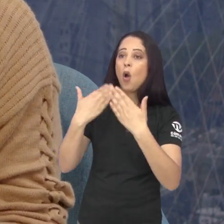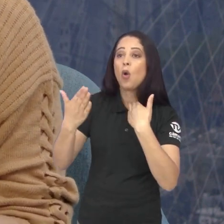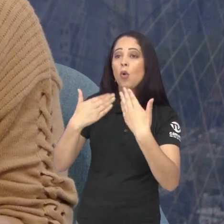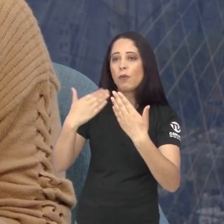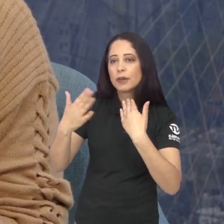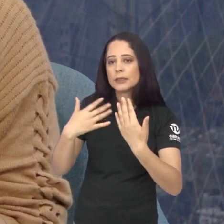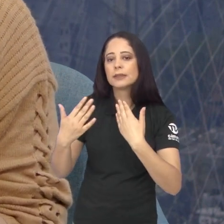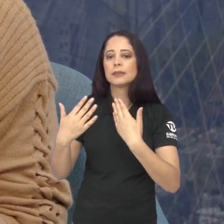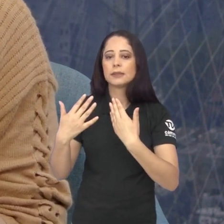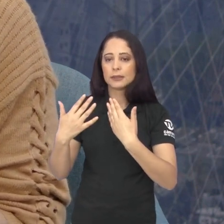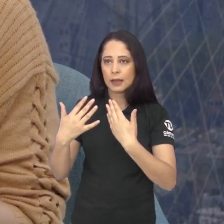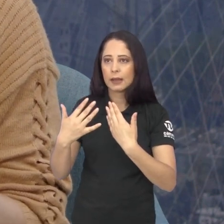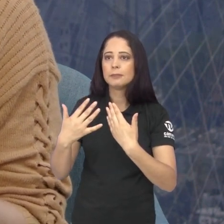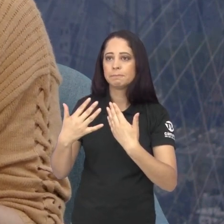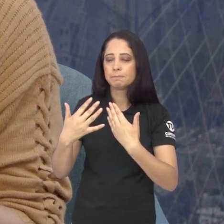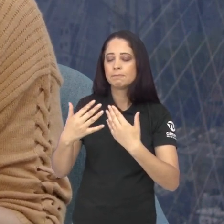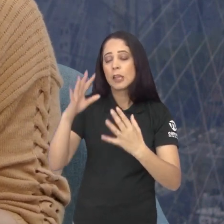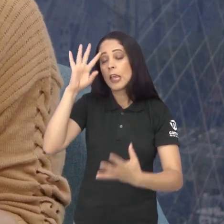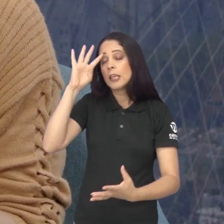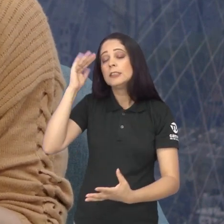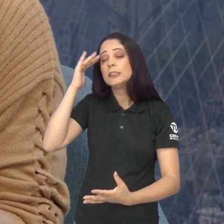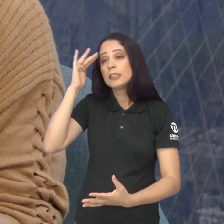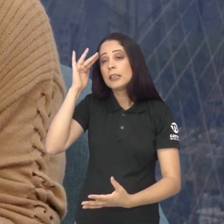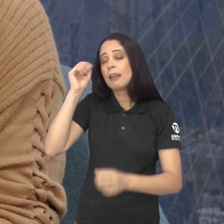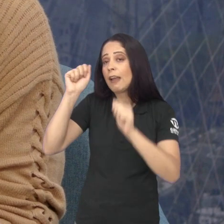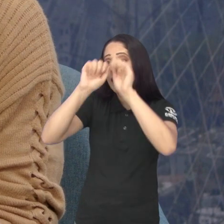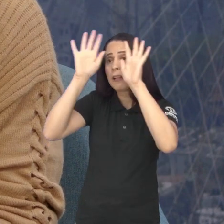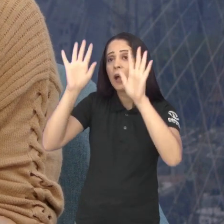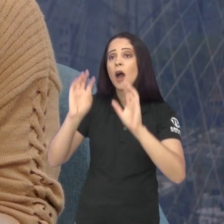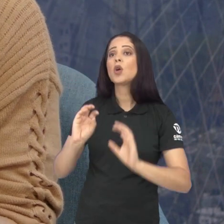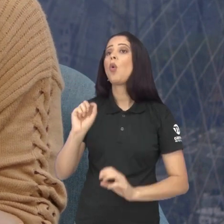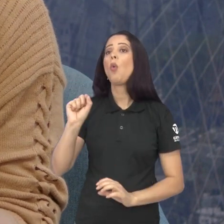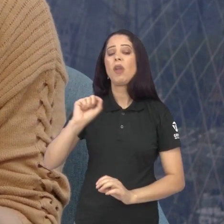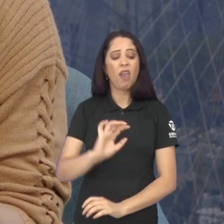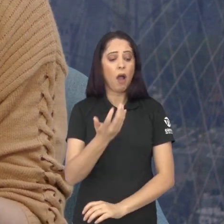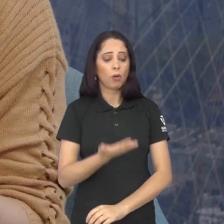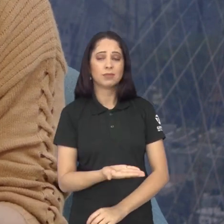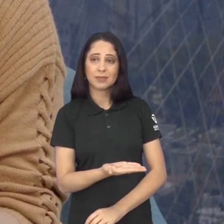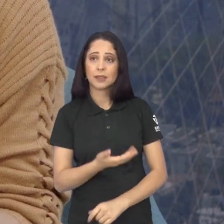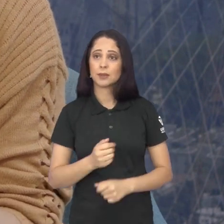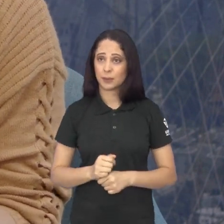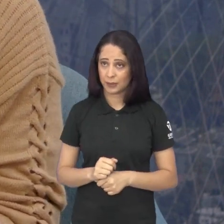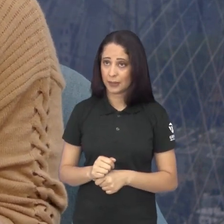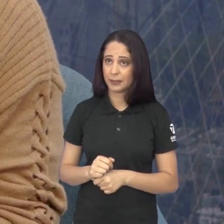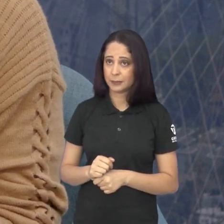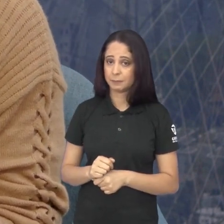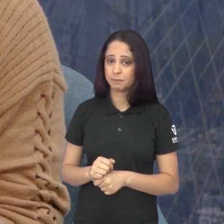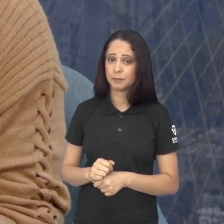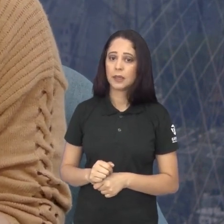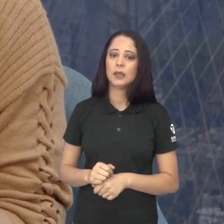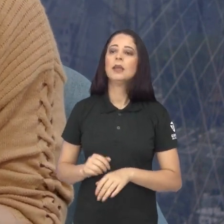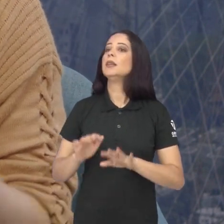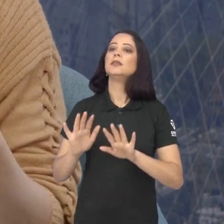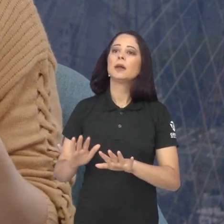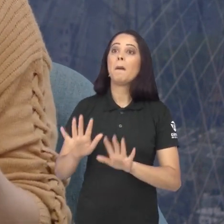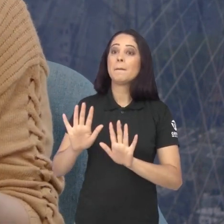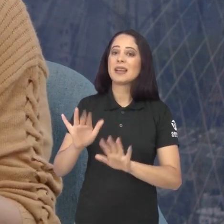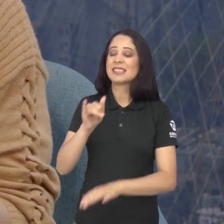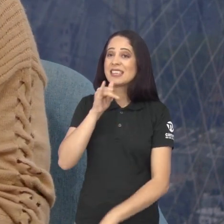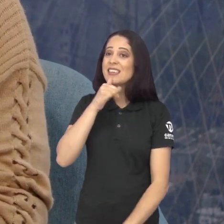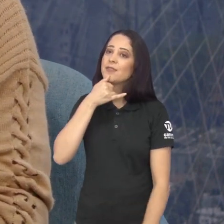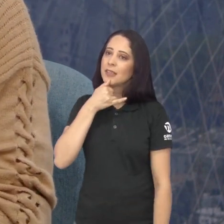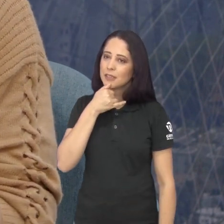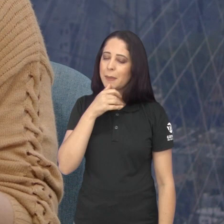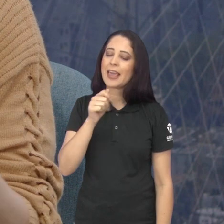acolha, que te entenda e que realmente vá ter capacitação para fazer essa avaliação. E,